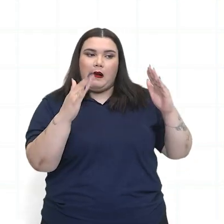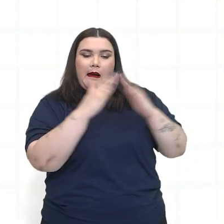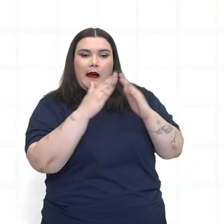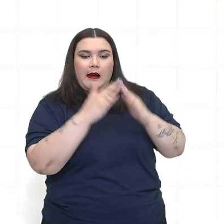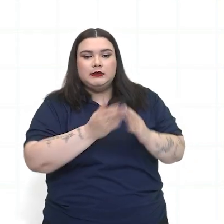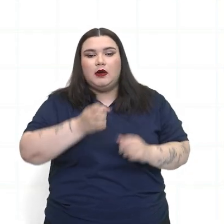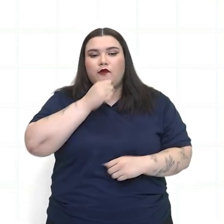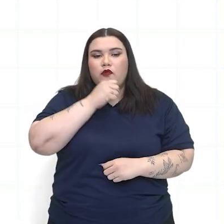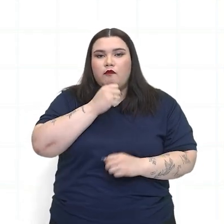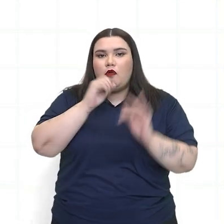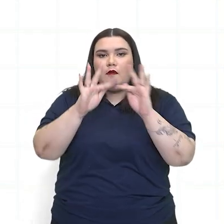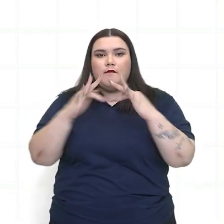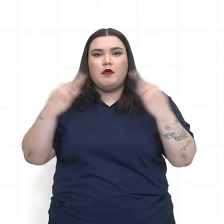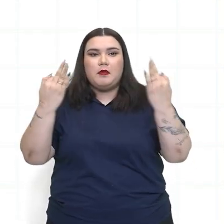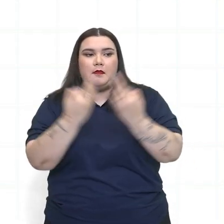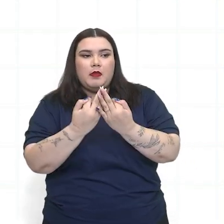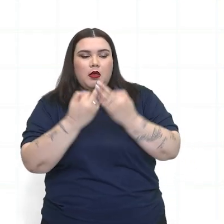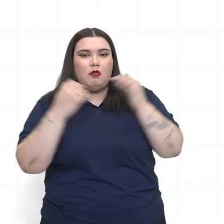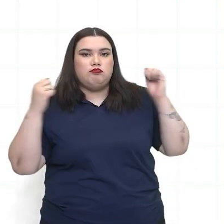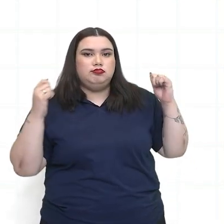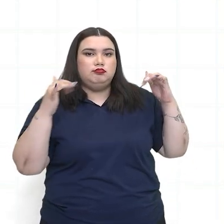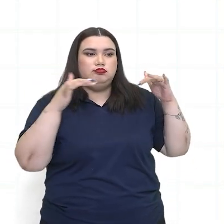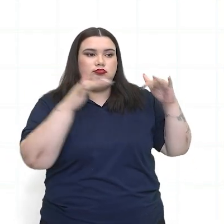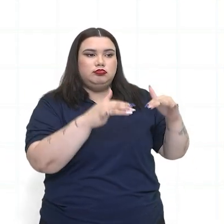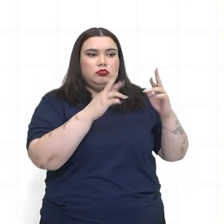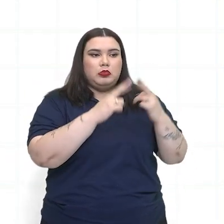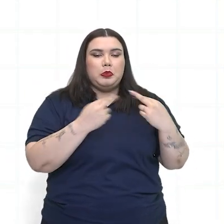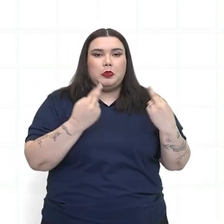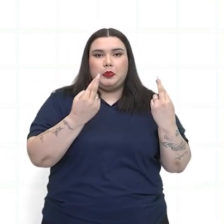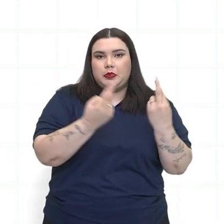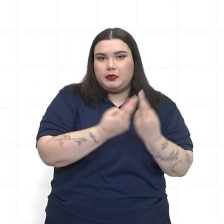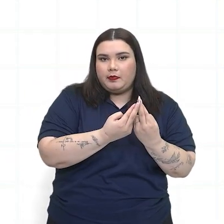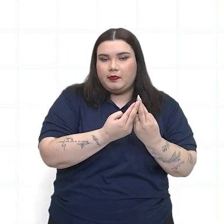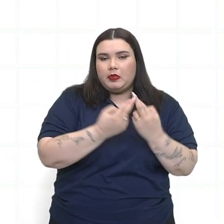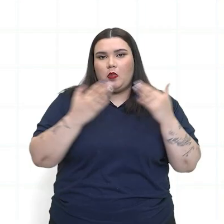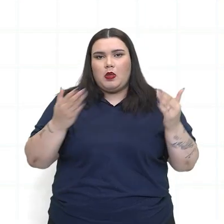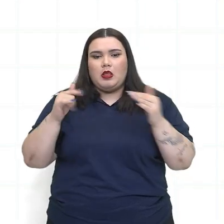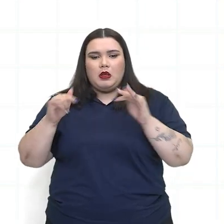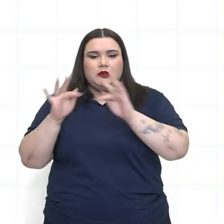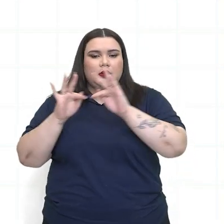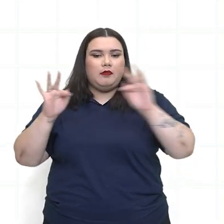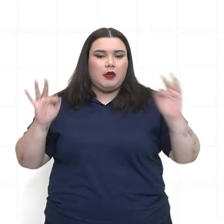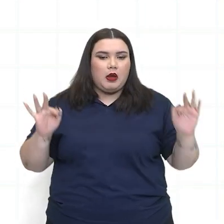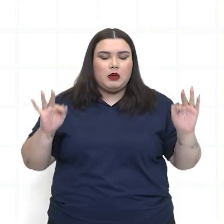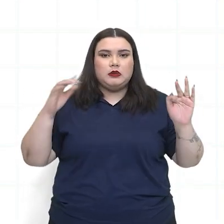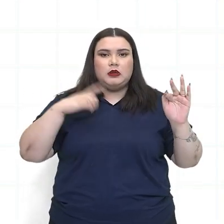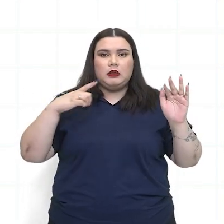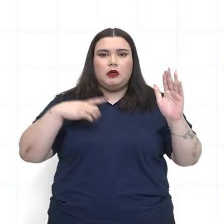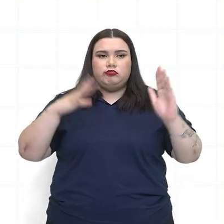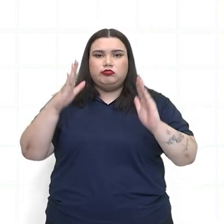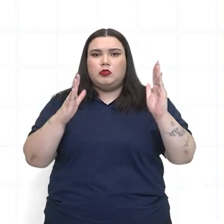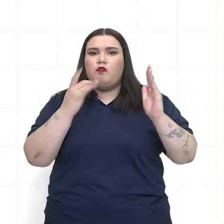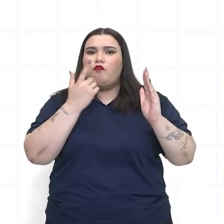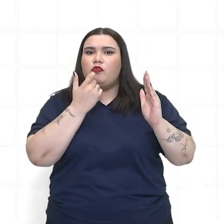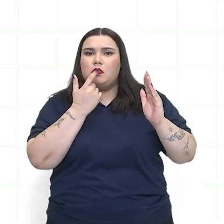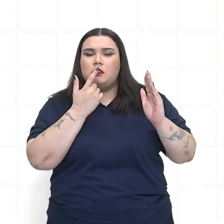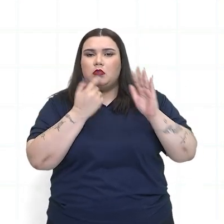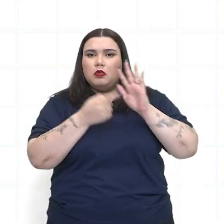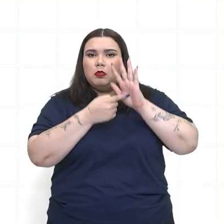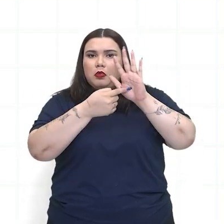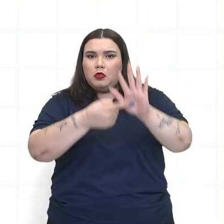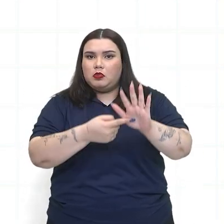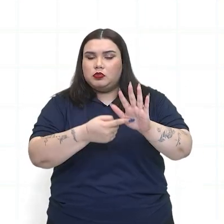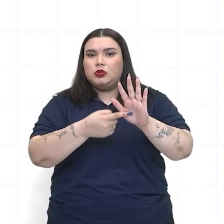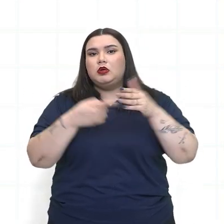adverbial. Só que de quê? Onde? De lugar. Então, o primeiro adjunto adverbial está separado por uma vírgula, porque